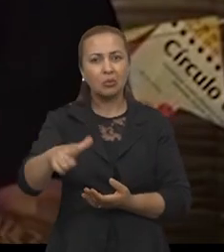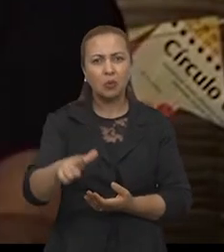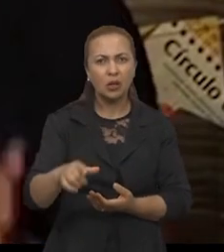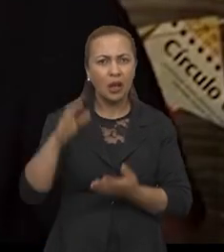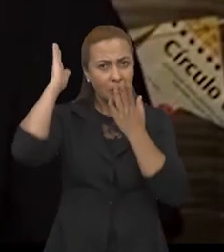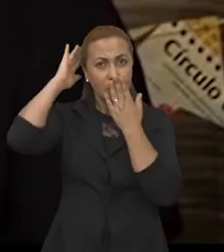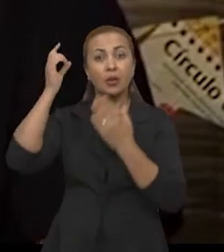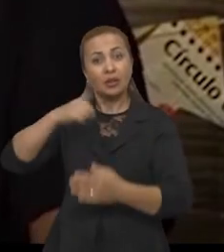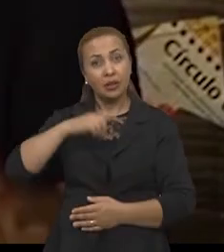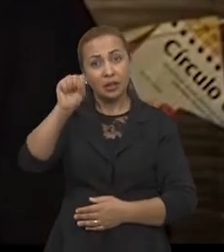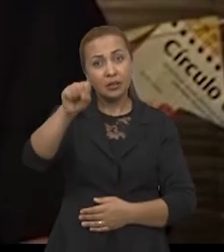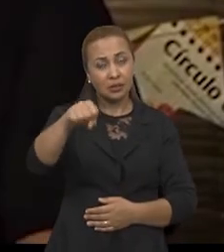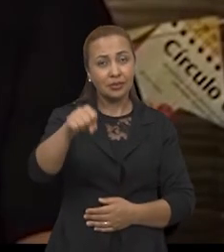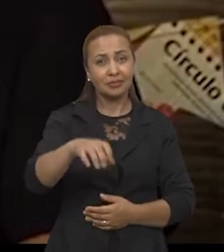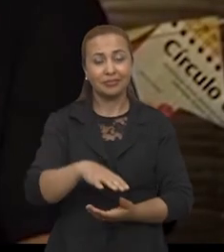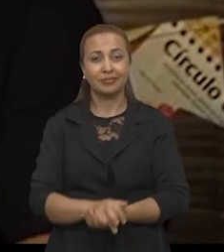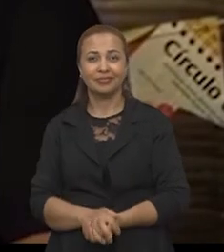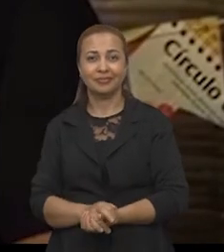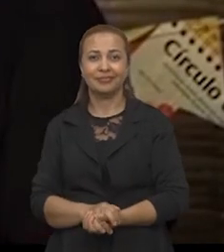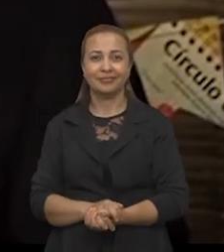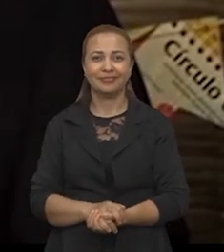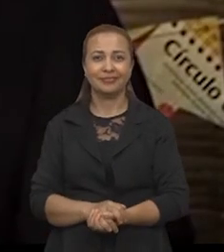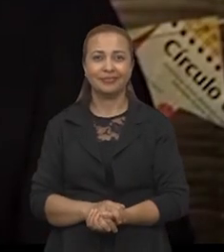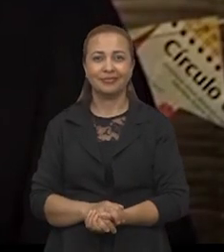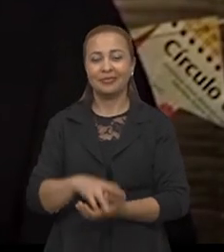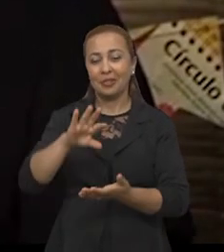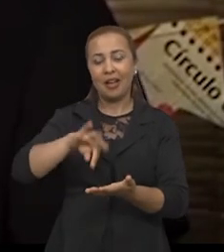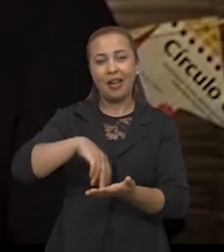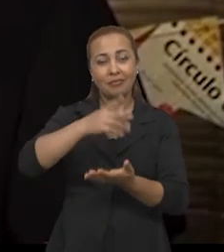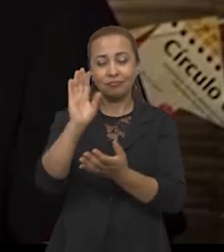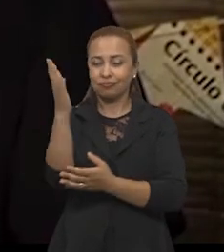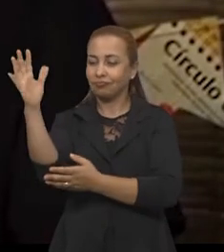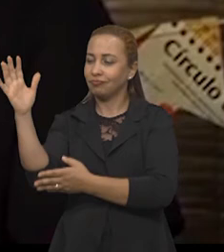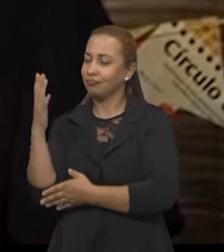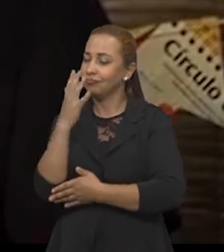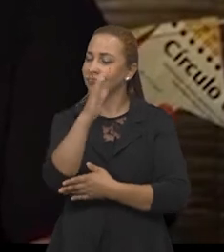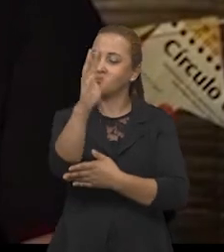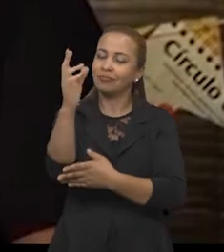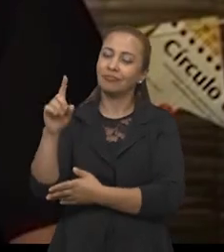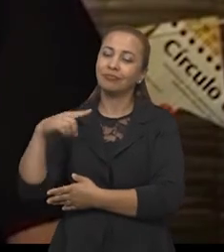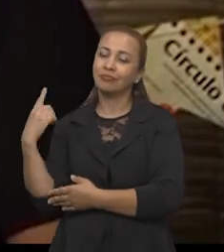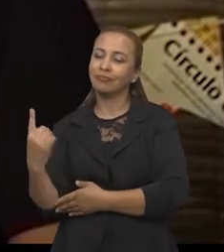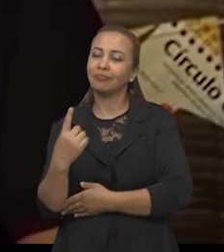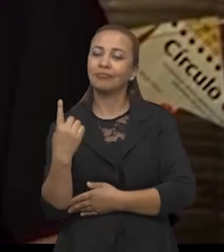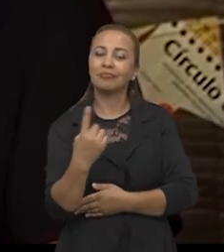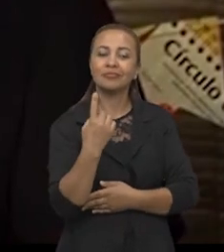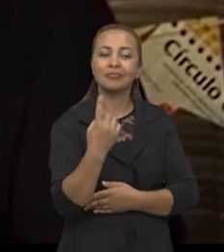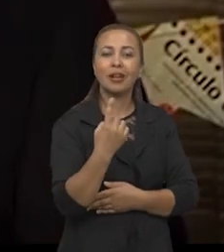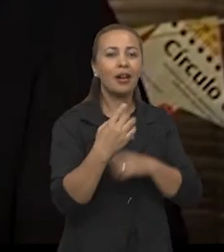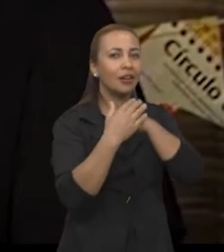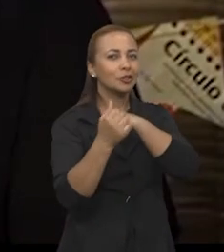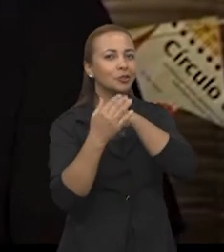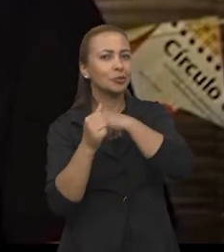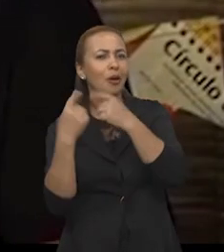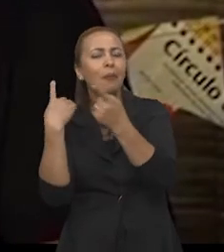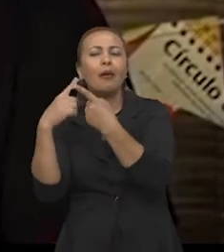achar que aqui não tem mais índio, né? E tem. Tava no meio da mata, tava no meio da mata. Pra quem mandou